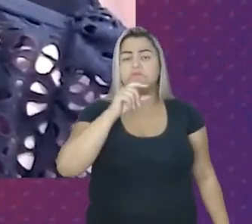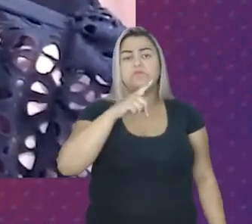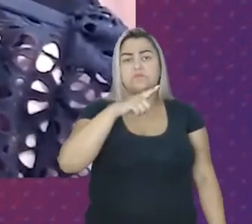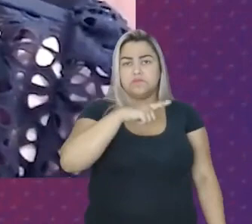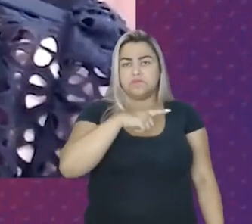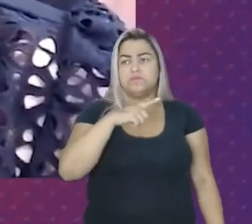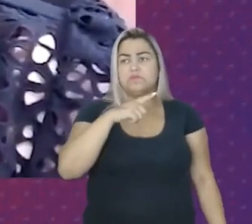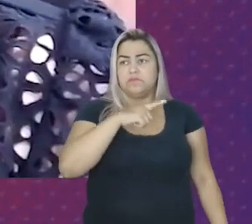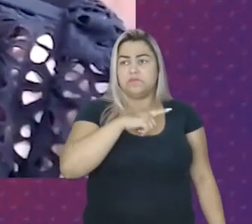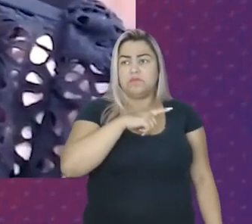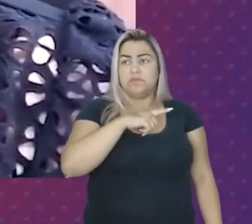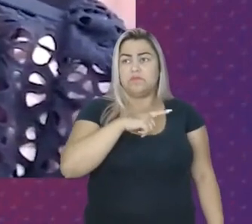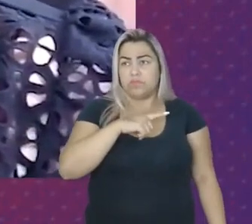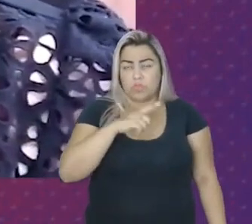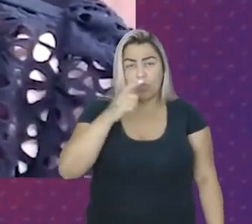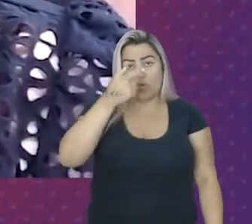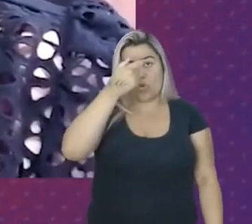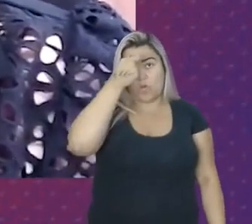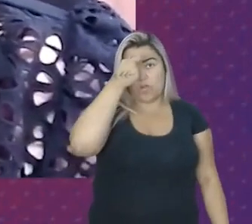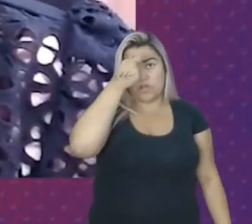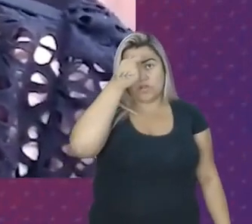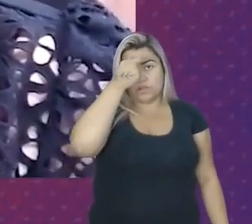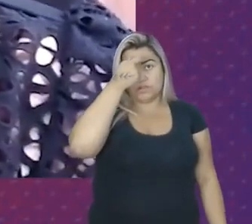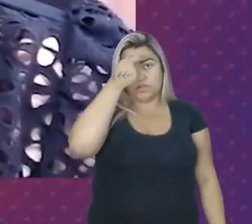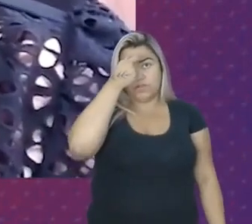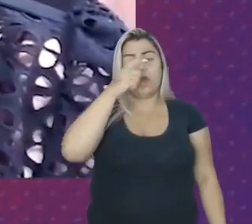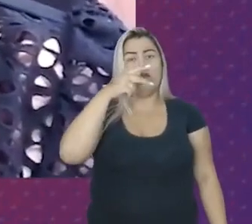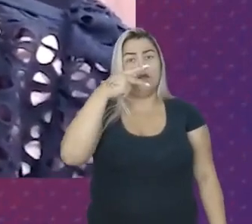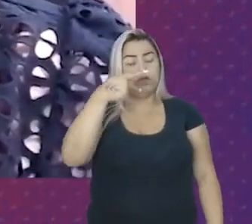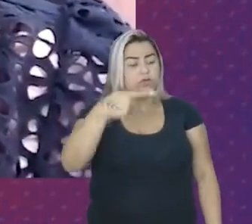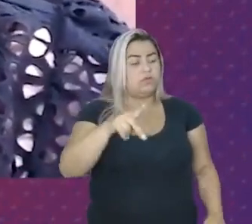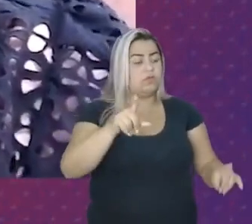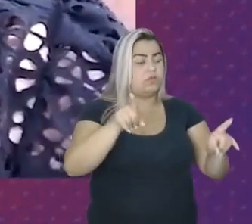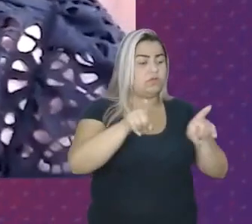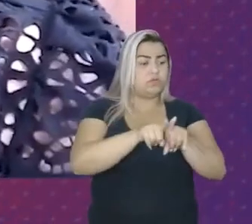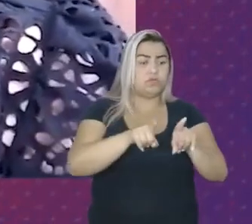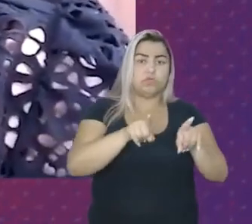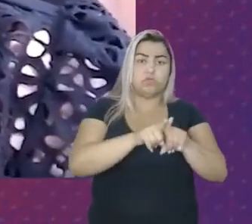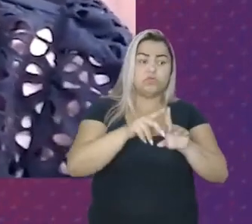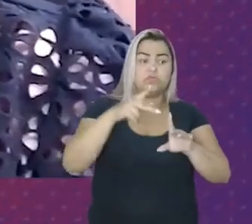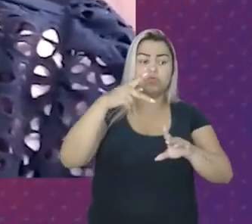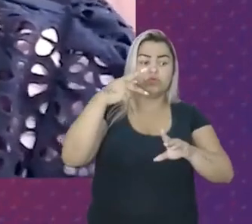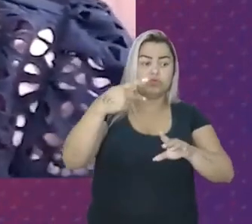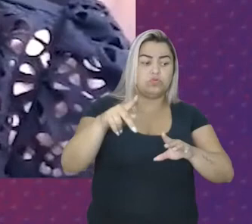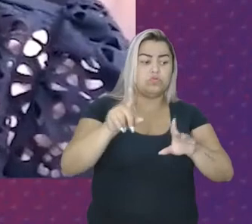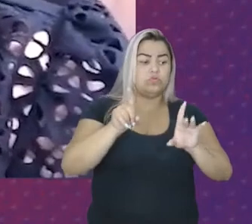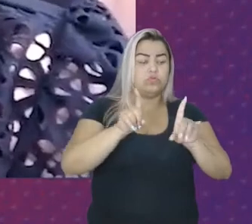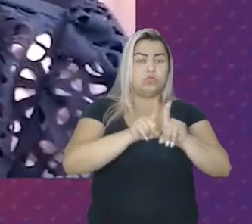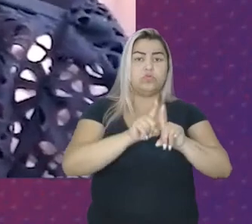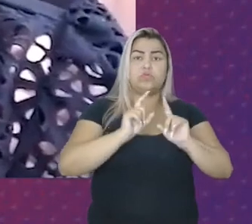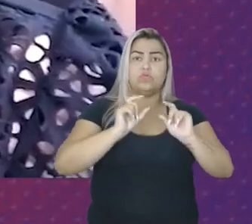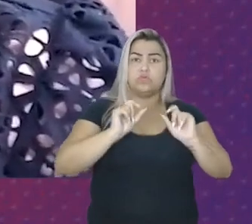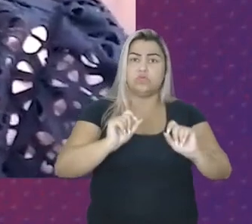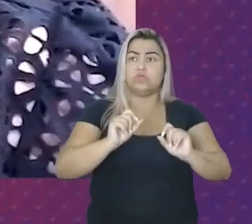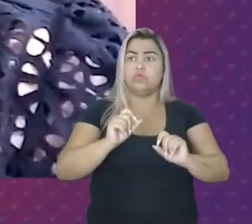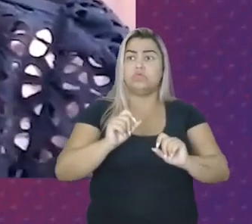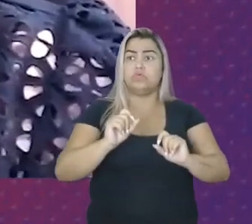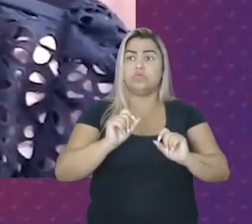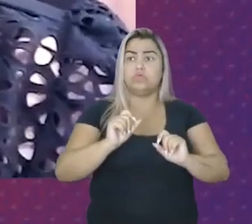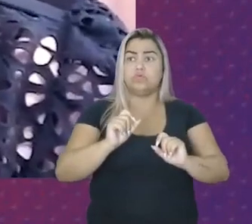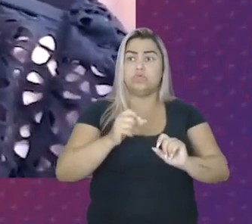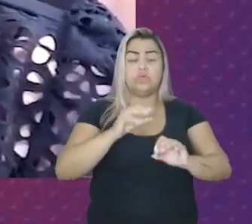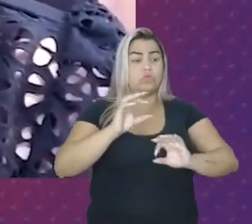da mulher, consciente da sua capacidade, do seu dever também, do seu direito